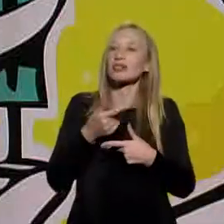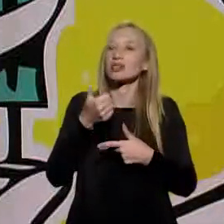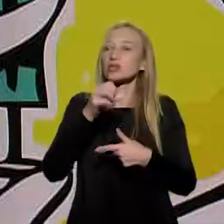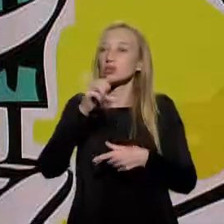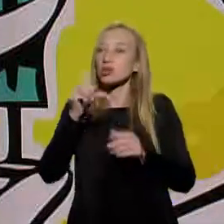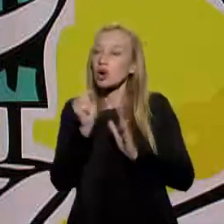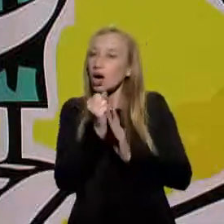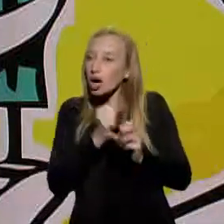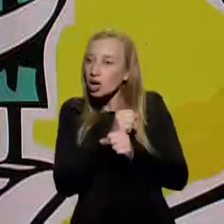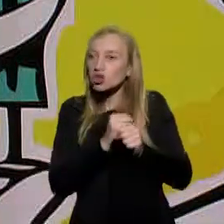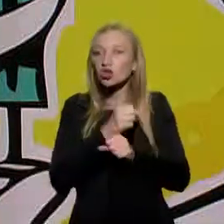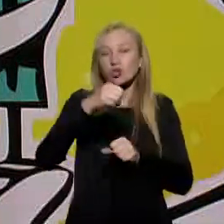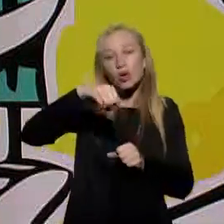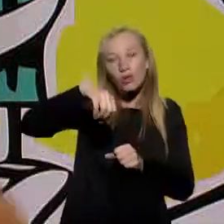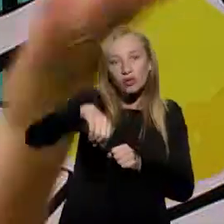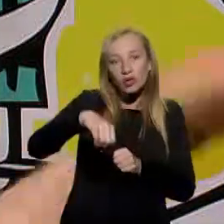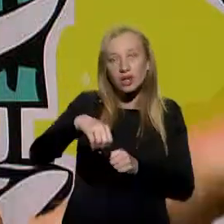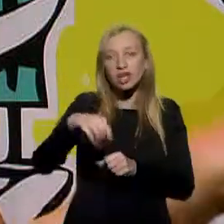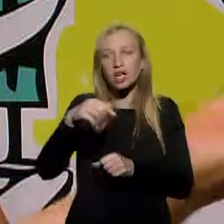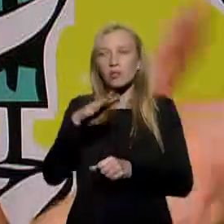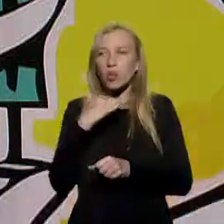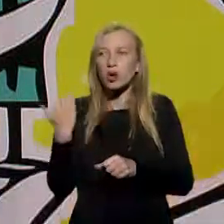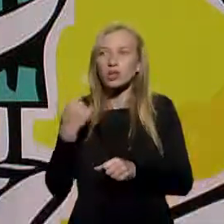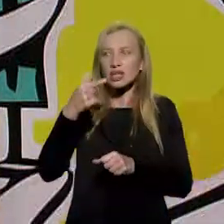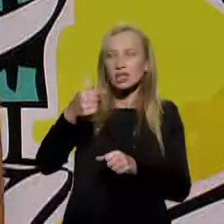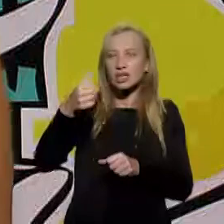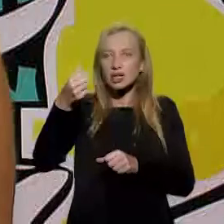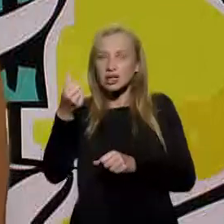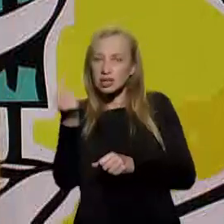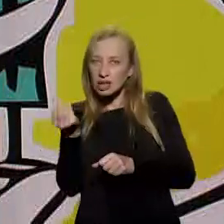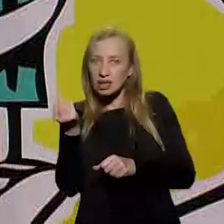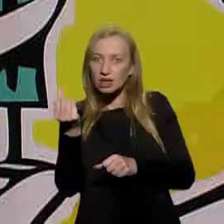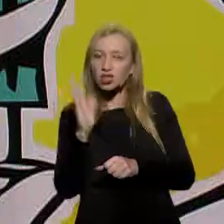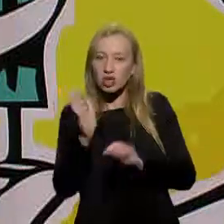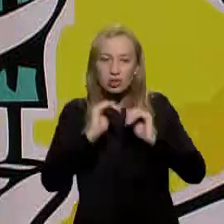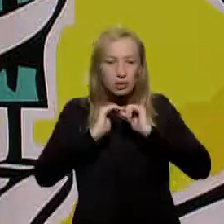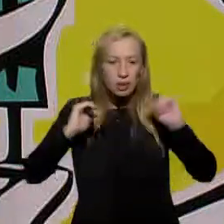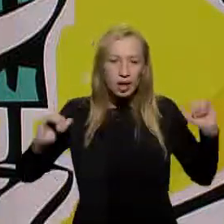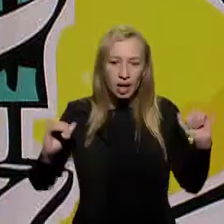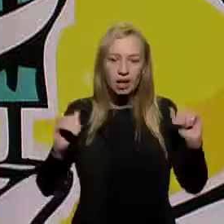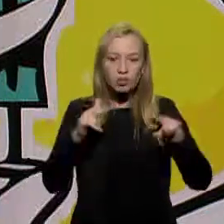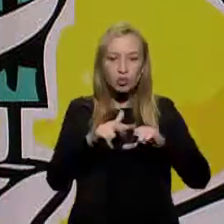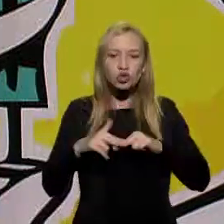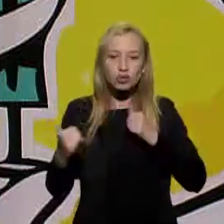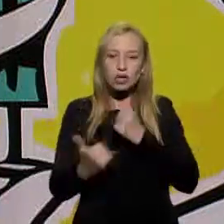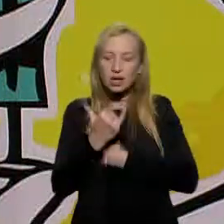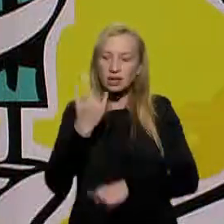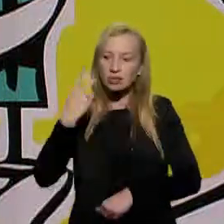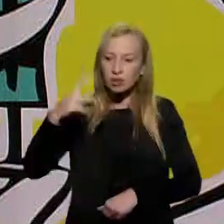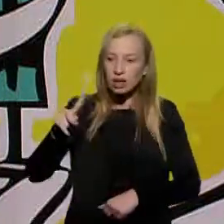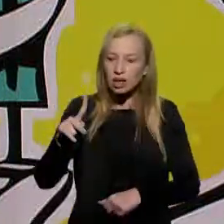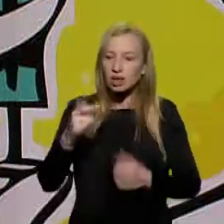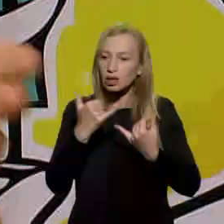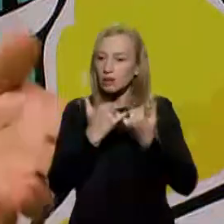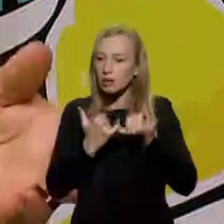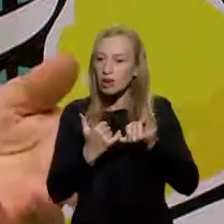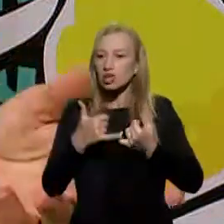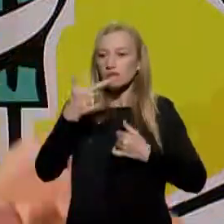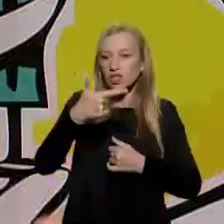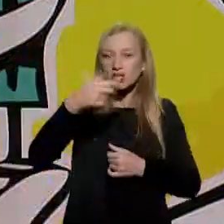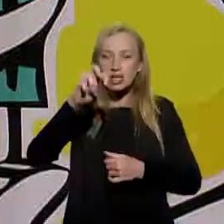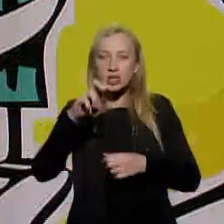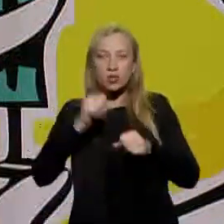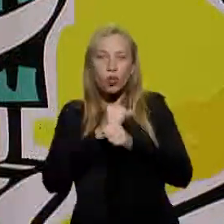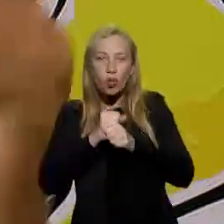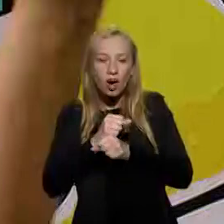falava se dos anos 90 já é ele morrer 76 e já estavam separados causa das traições dele teve uma amante ao longo de